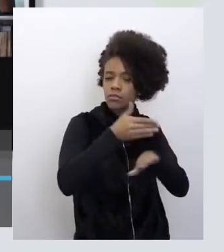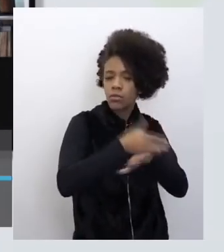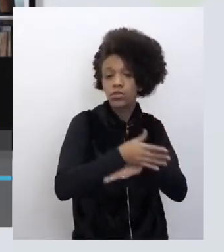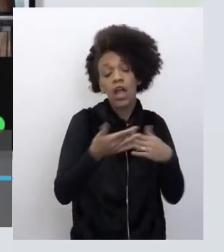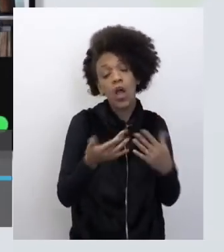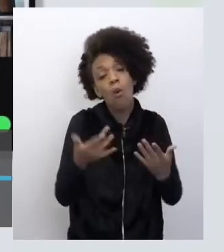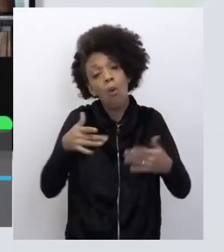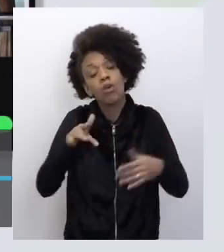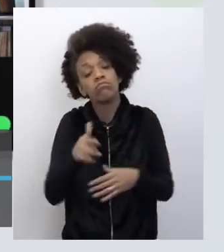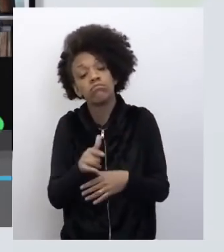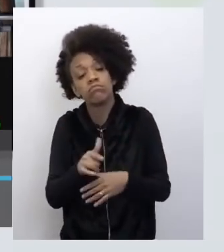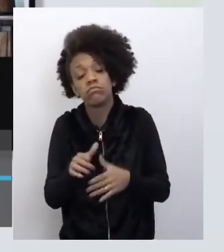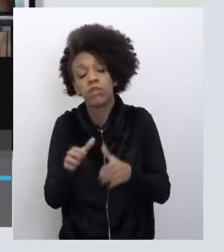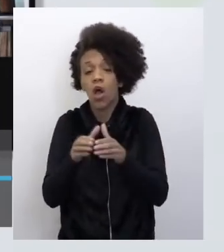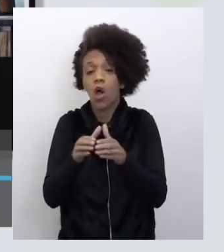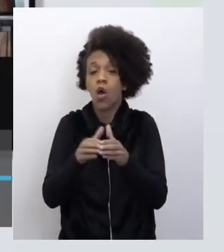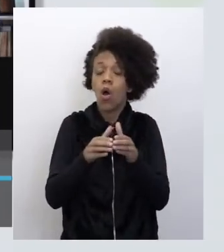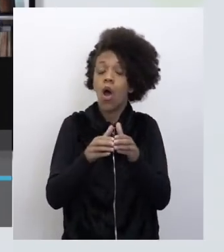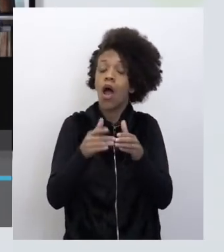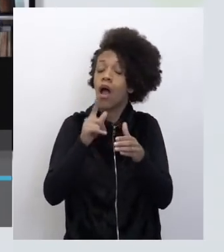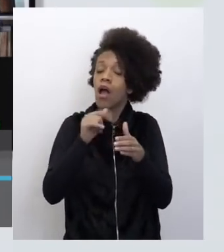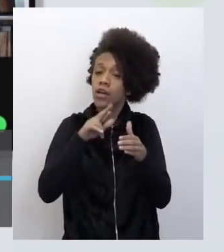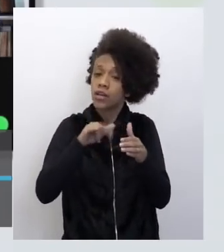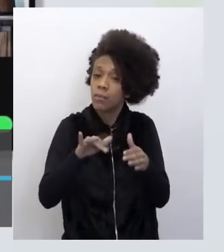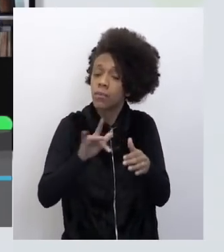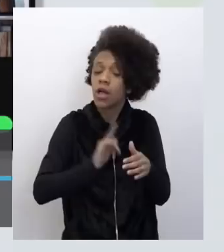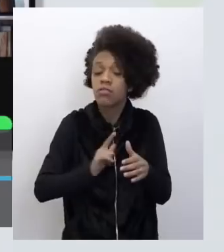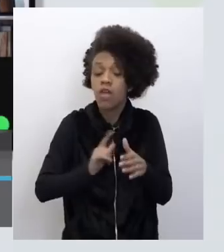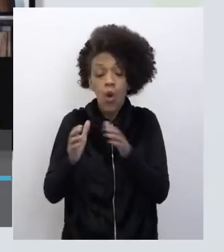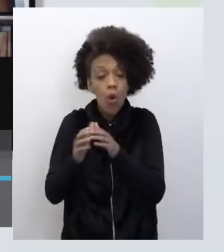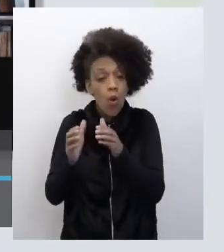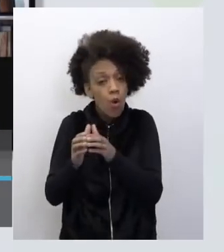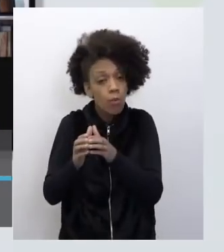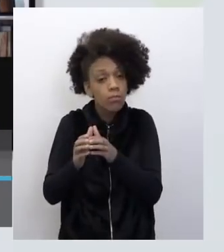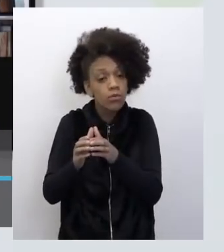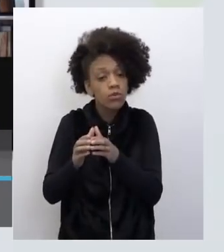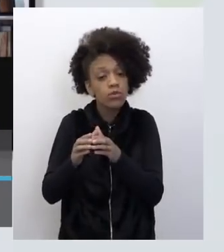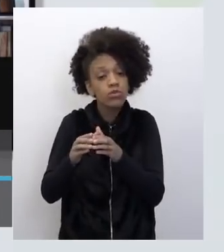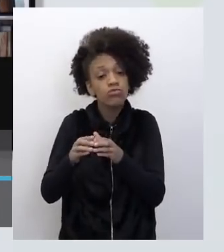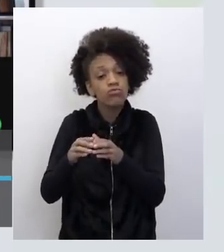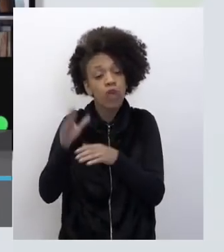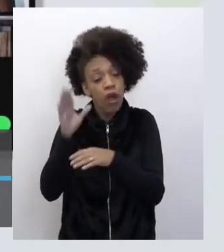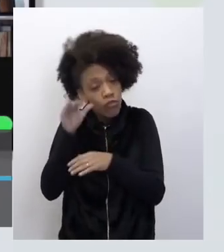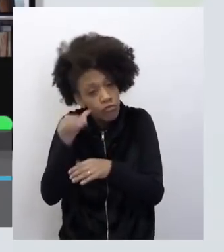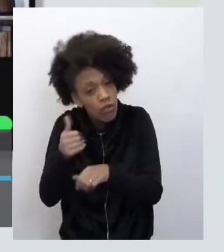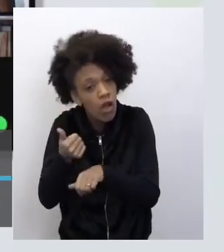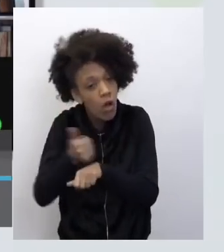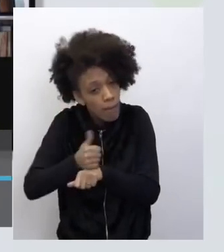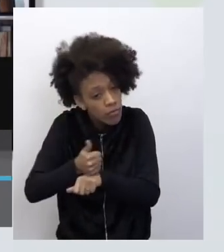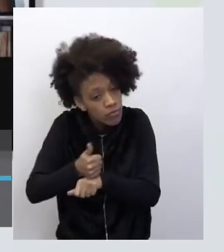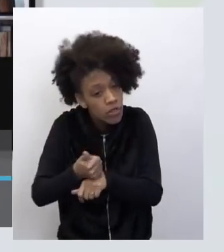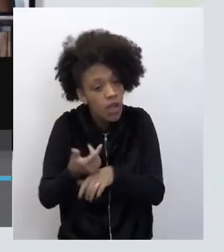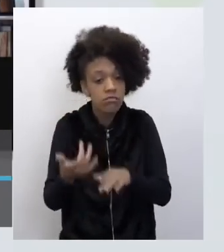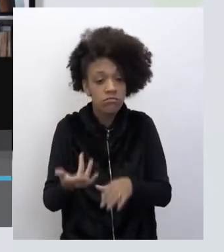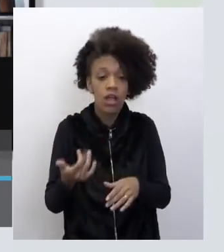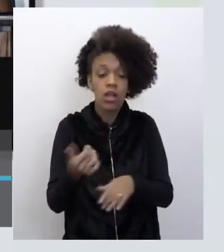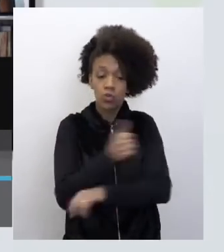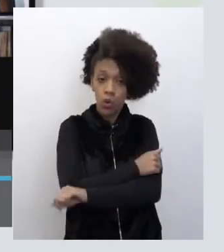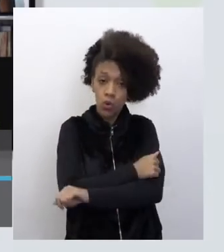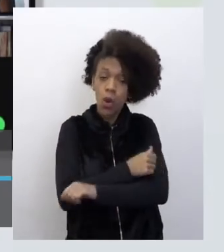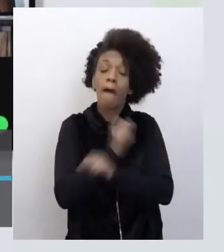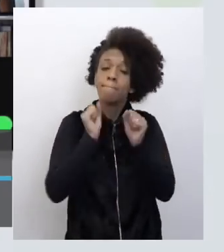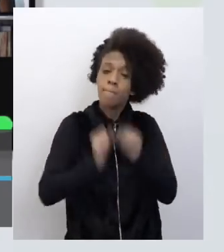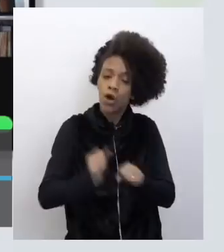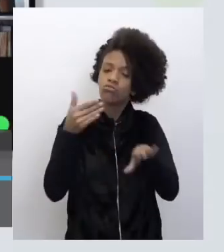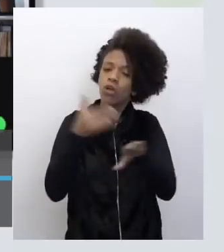não há grêmio estudantil na escola, tem o corpo decente, né, que é o conselho escolar, onde o estudante também pode estar fazendo